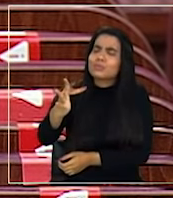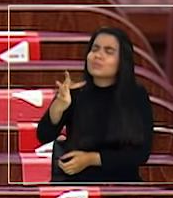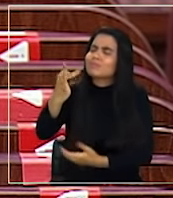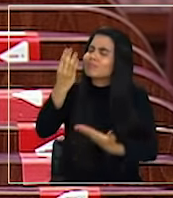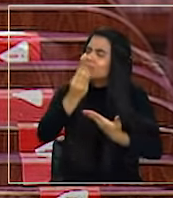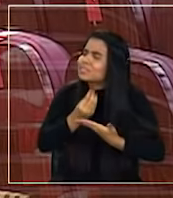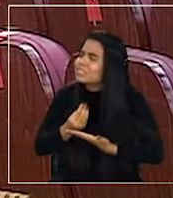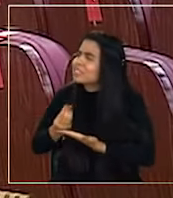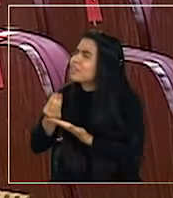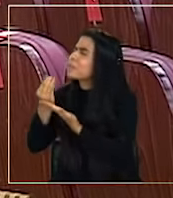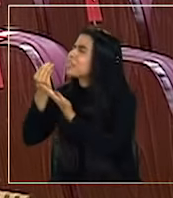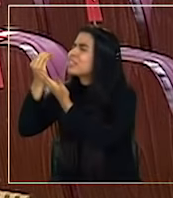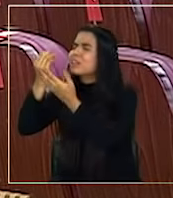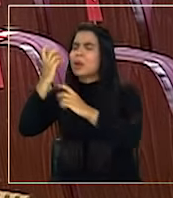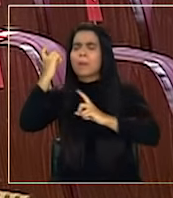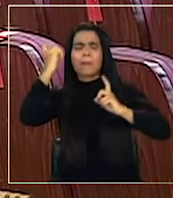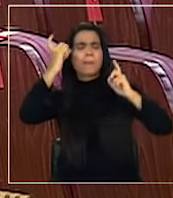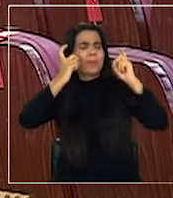preocupações.